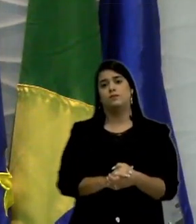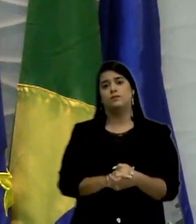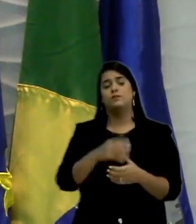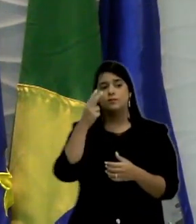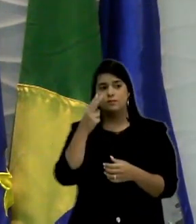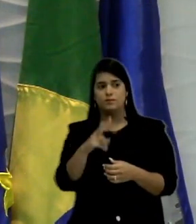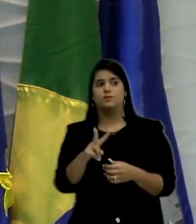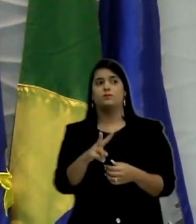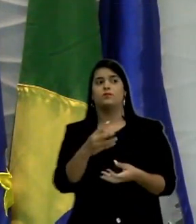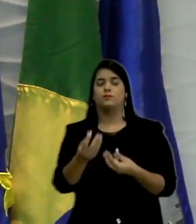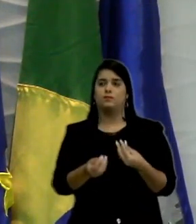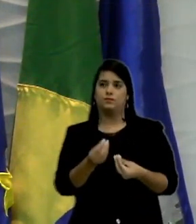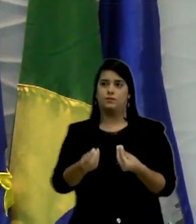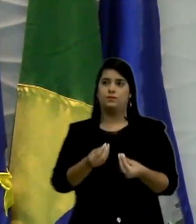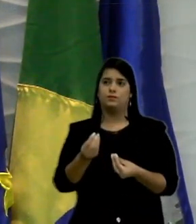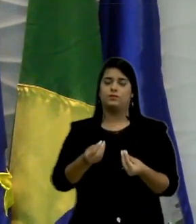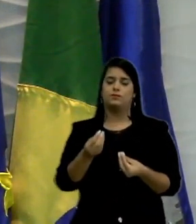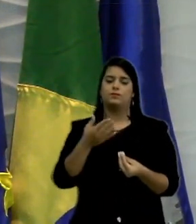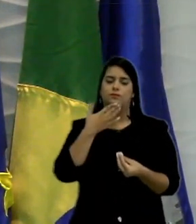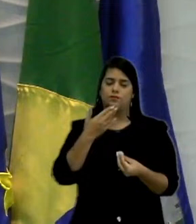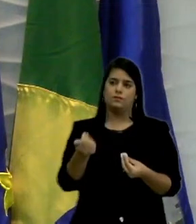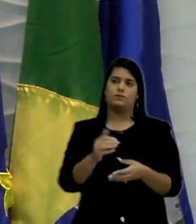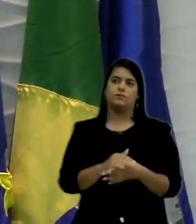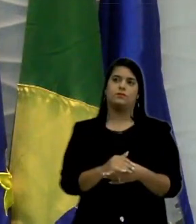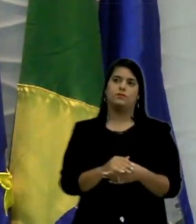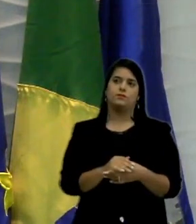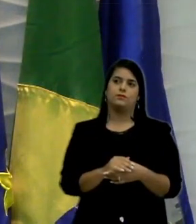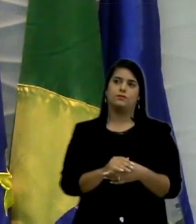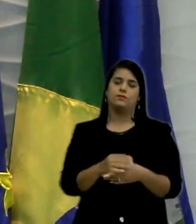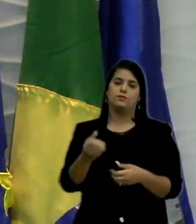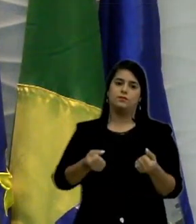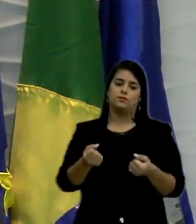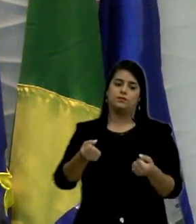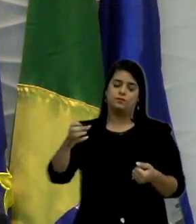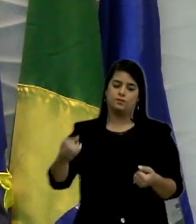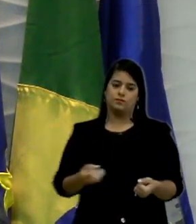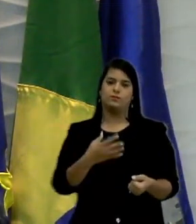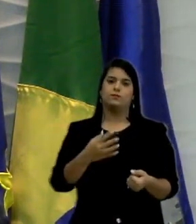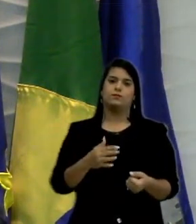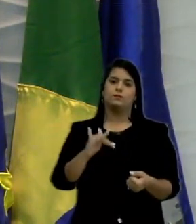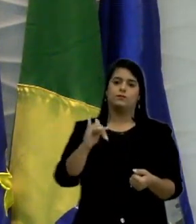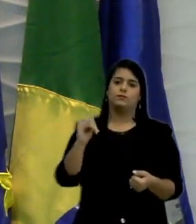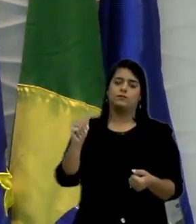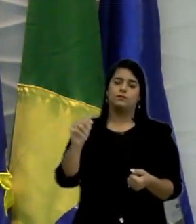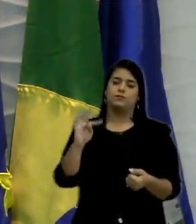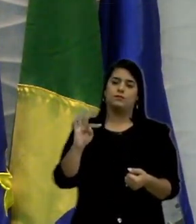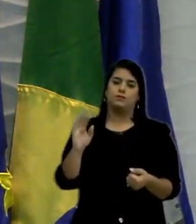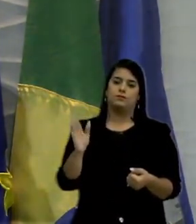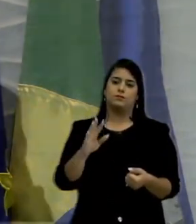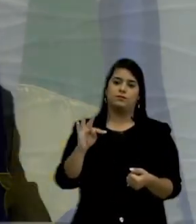reveja e conserta o quanto antes também a Fiat Toro, que é nova, a caminhonete, para esse fim.